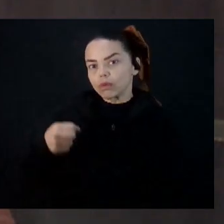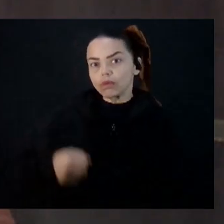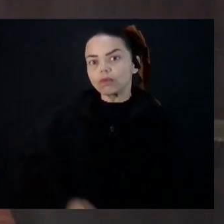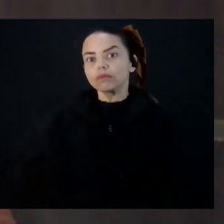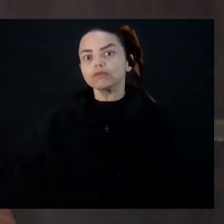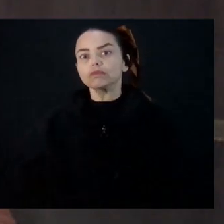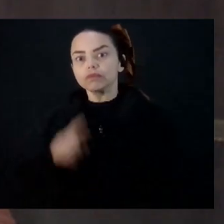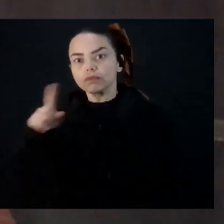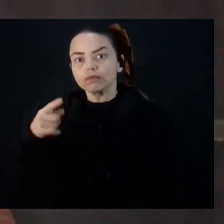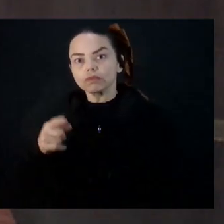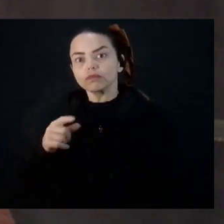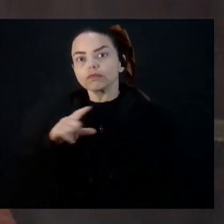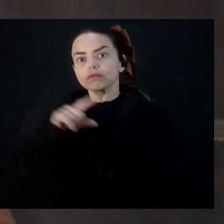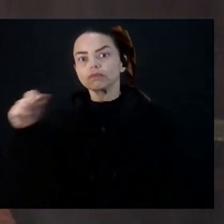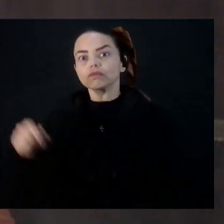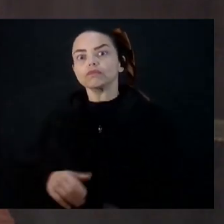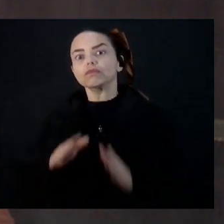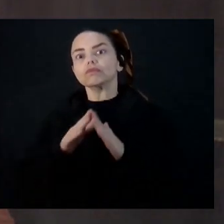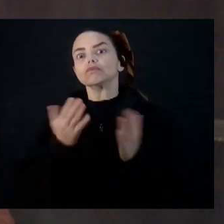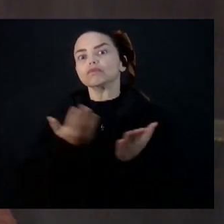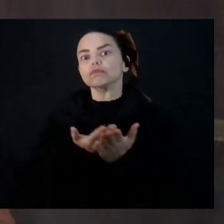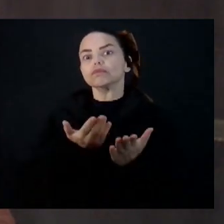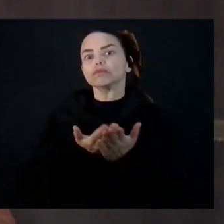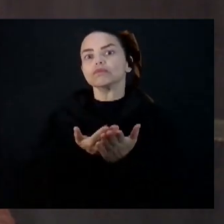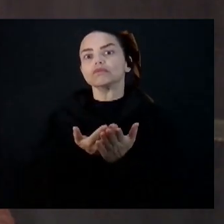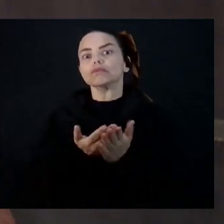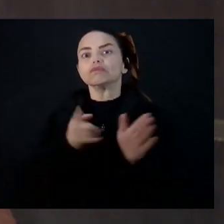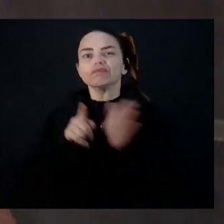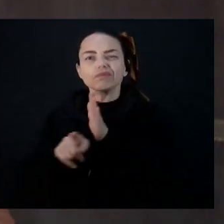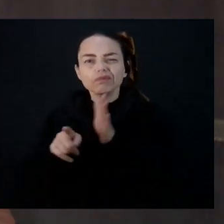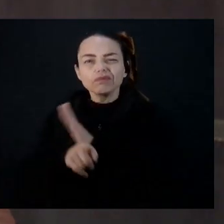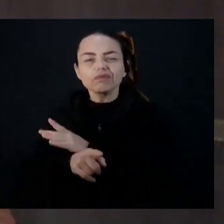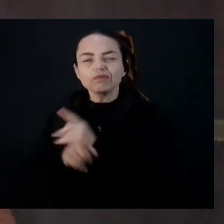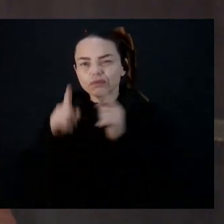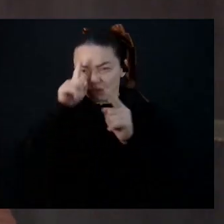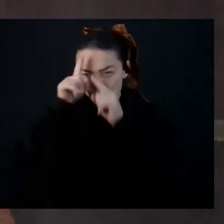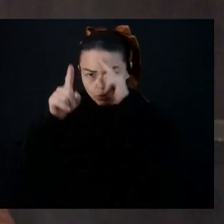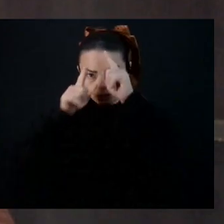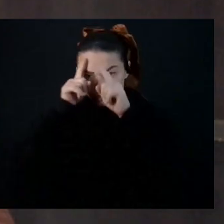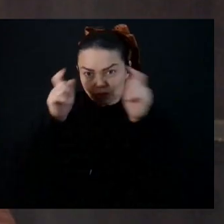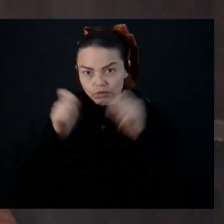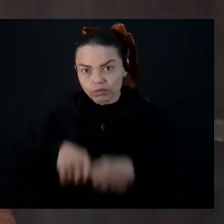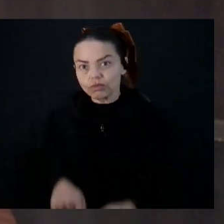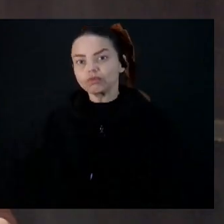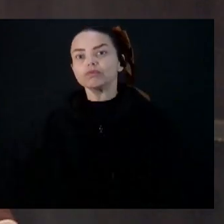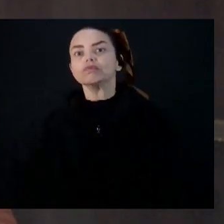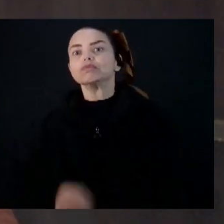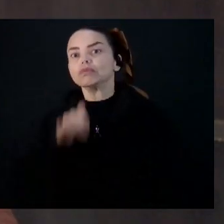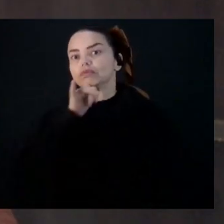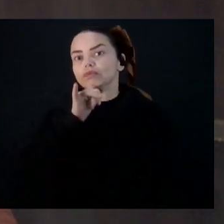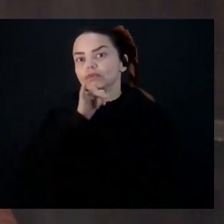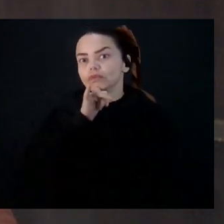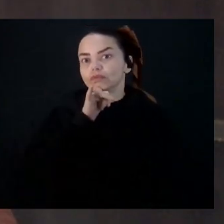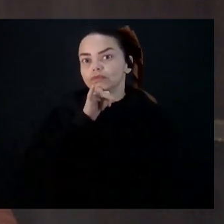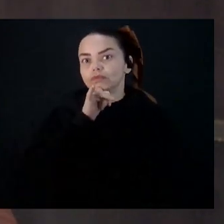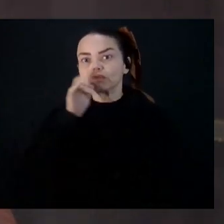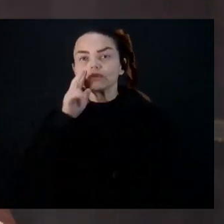da escola. Porque, assim, tem perguntas muito criativas que você pode fazer. Por exemplo, você viu o céu